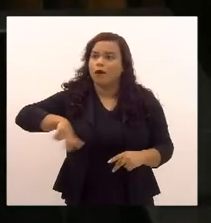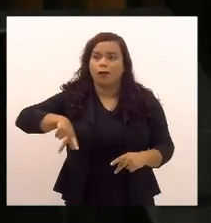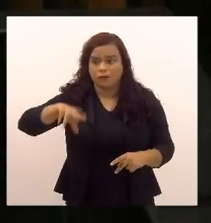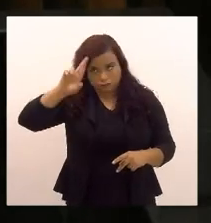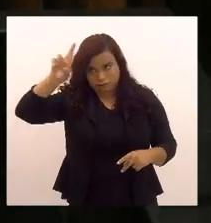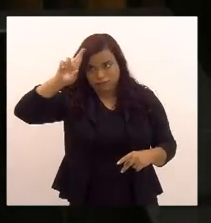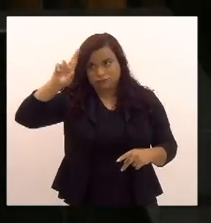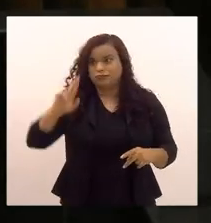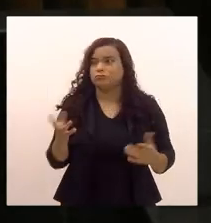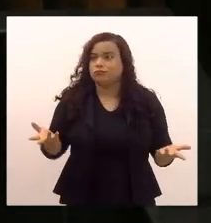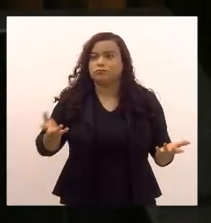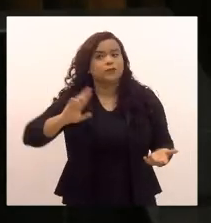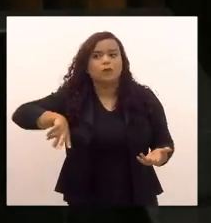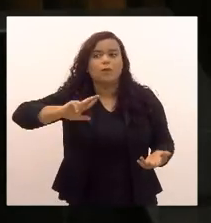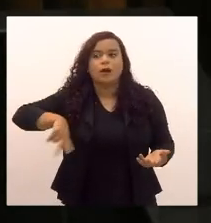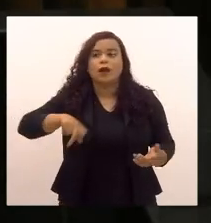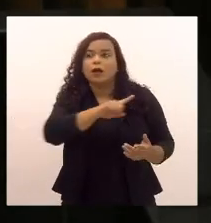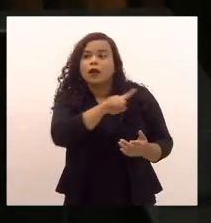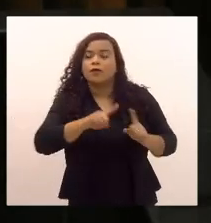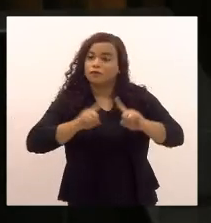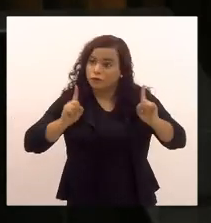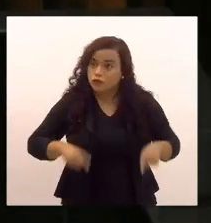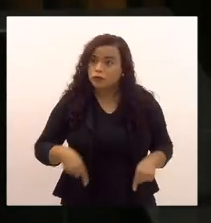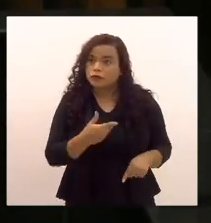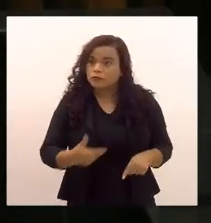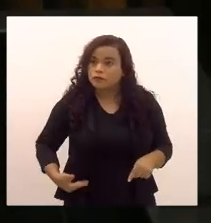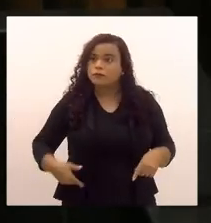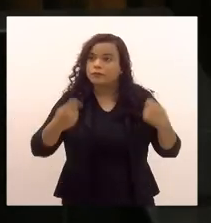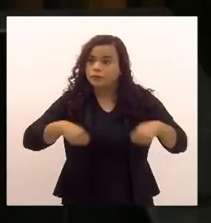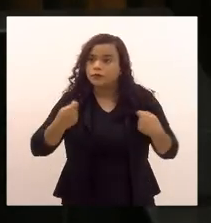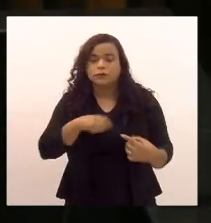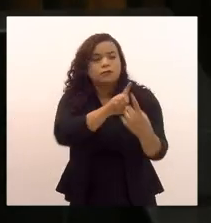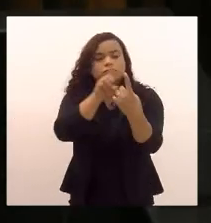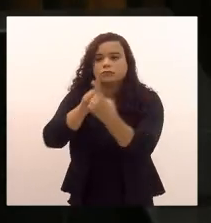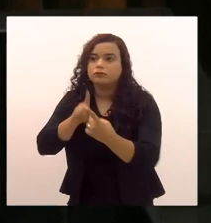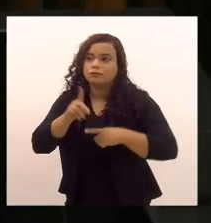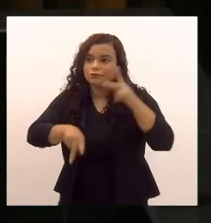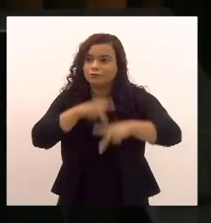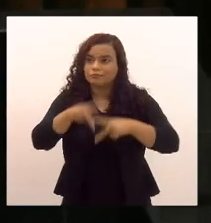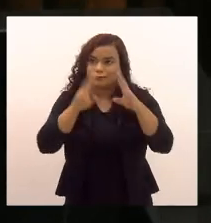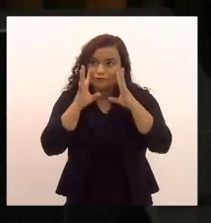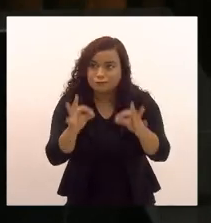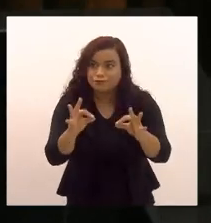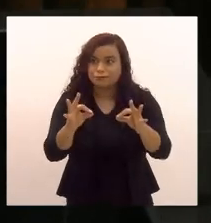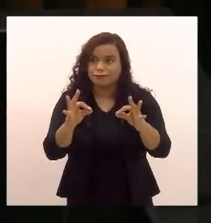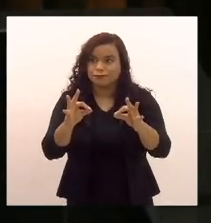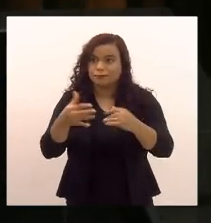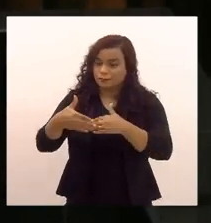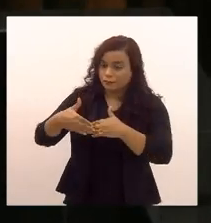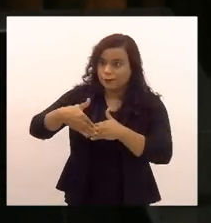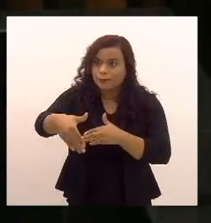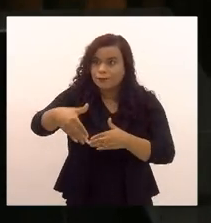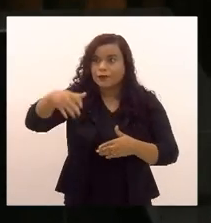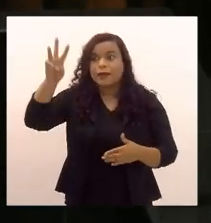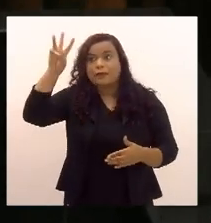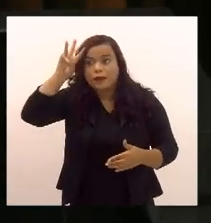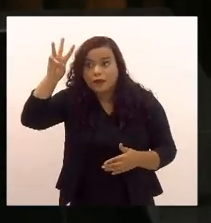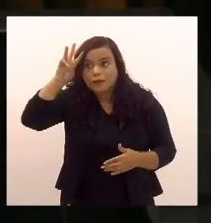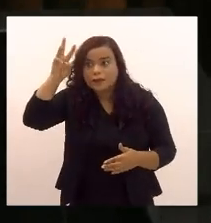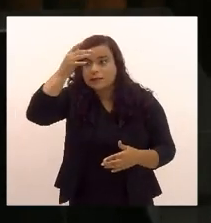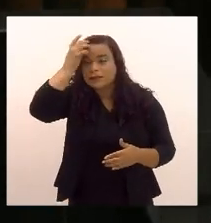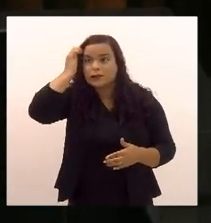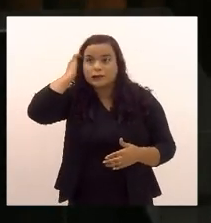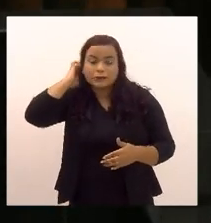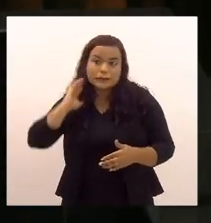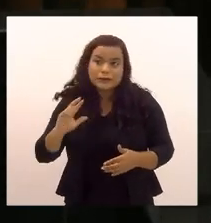proprietários eles são funcionário público e Tem que atender a população e terça-feira Se isso